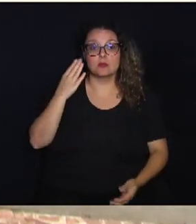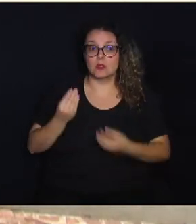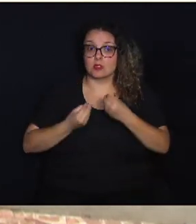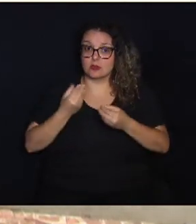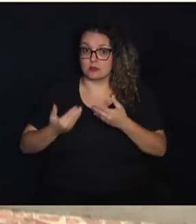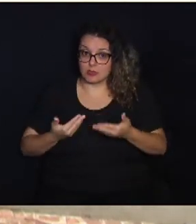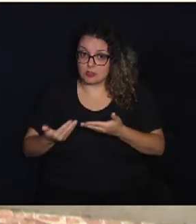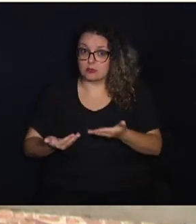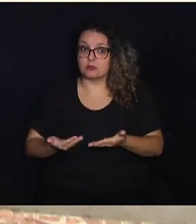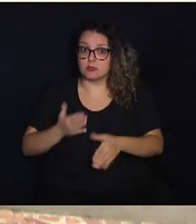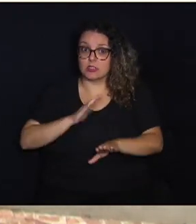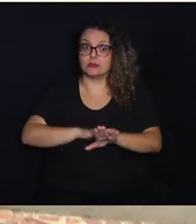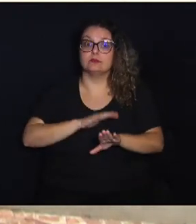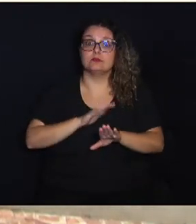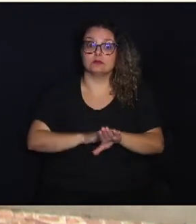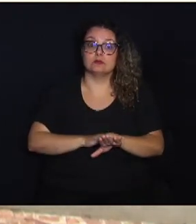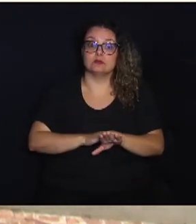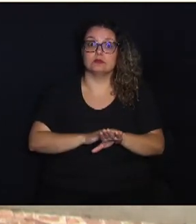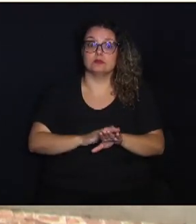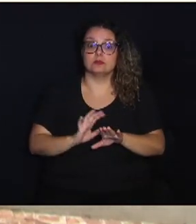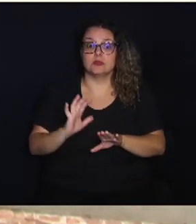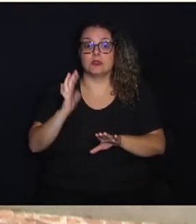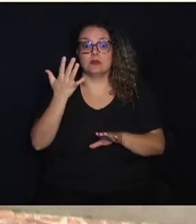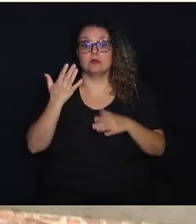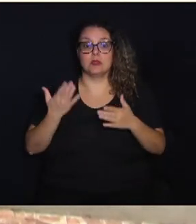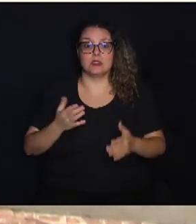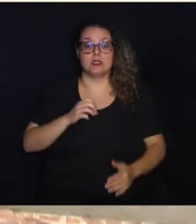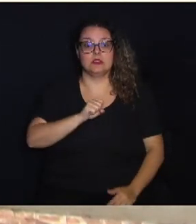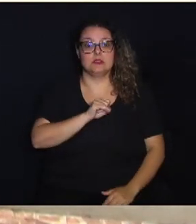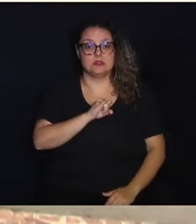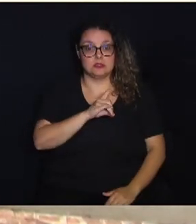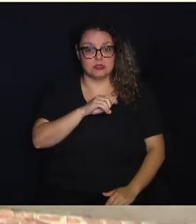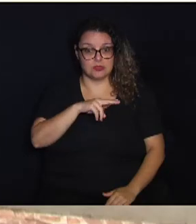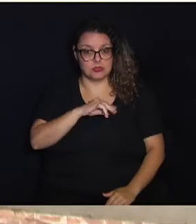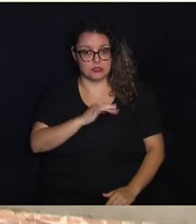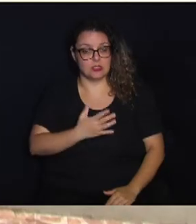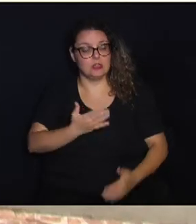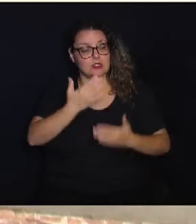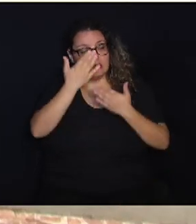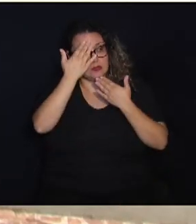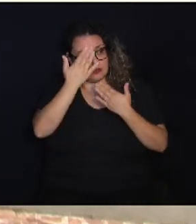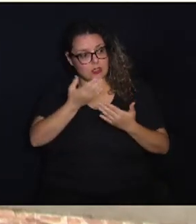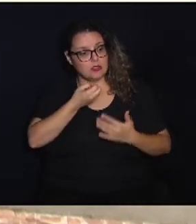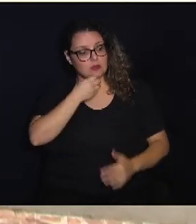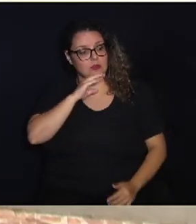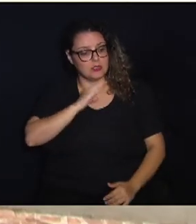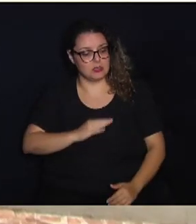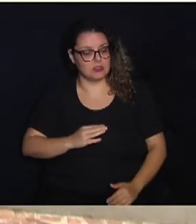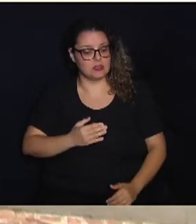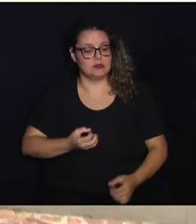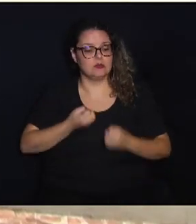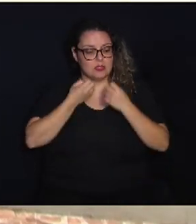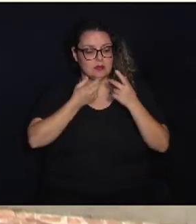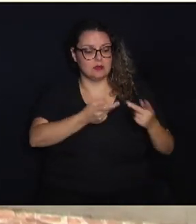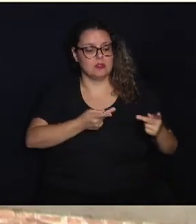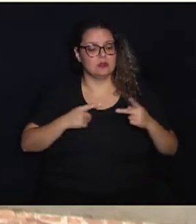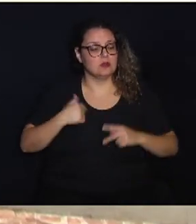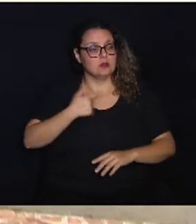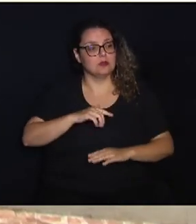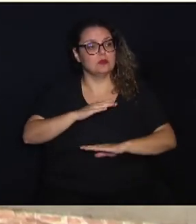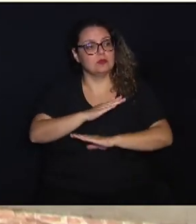proceder diante dessas situações. Sidney, muito boa tarde, seja bem-vindo aqui no nosso Jornal Câmara Notícia.